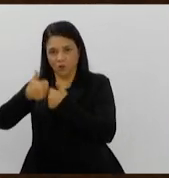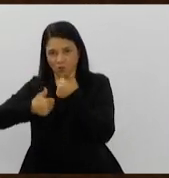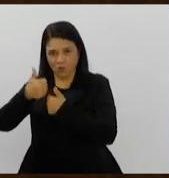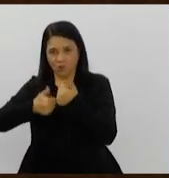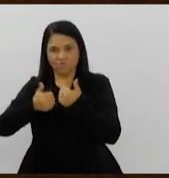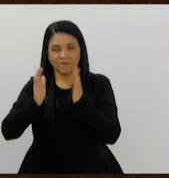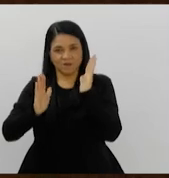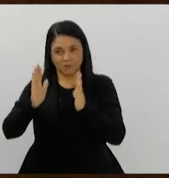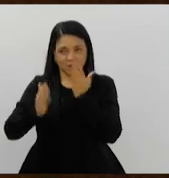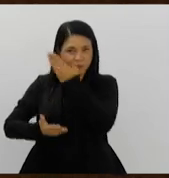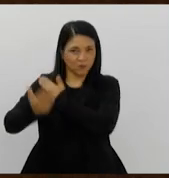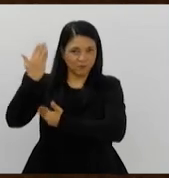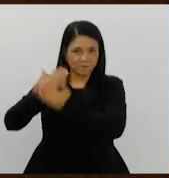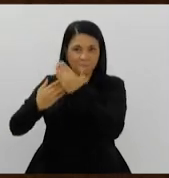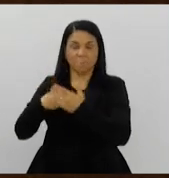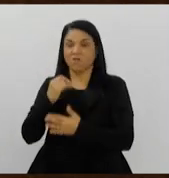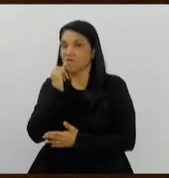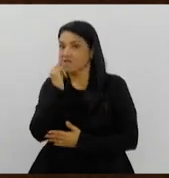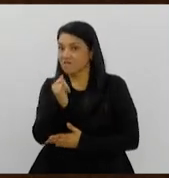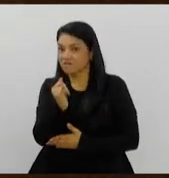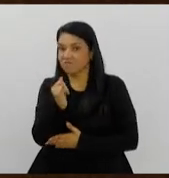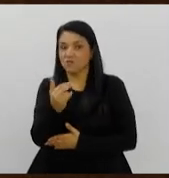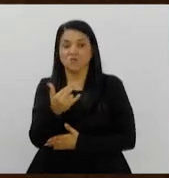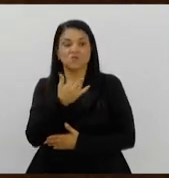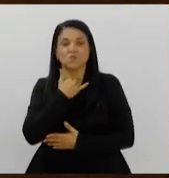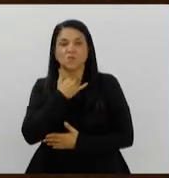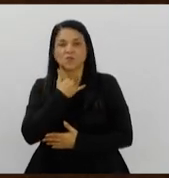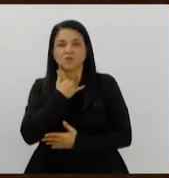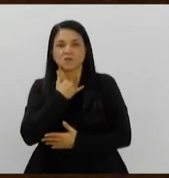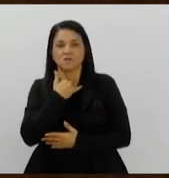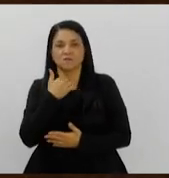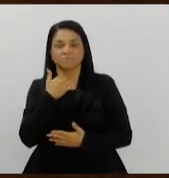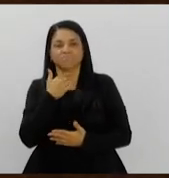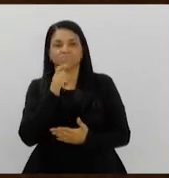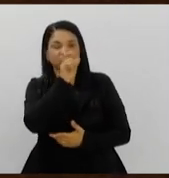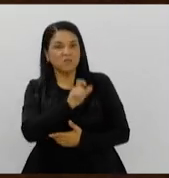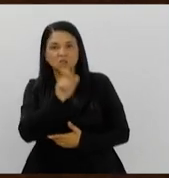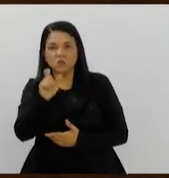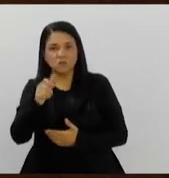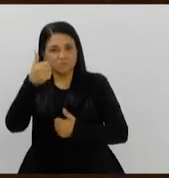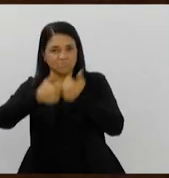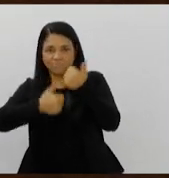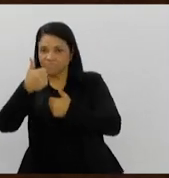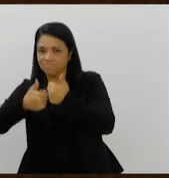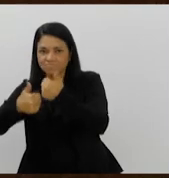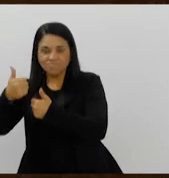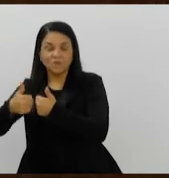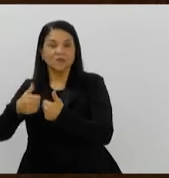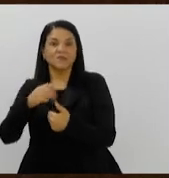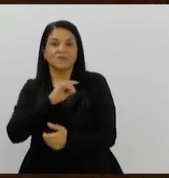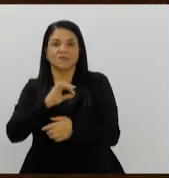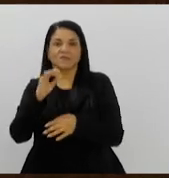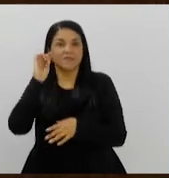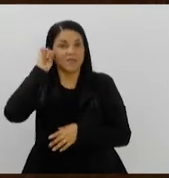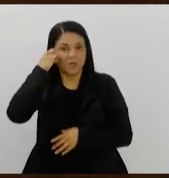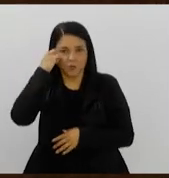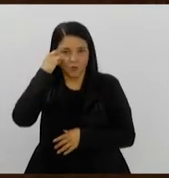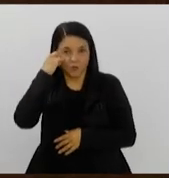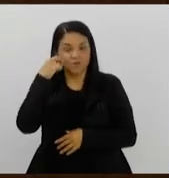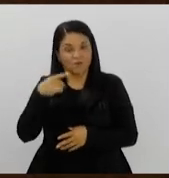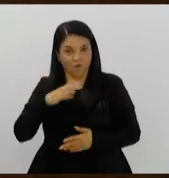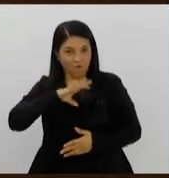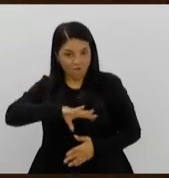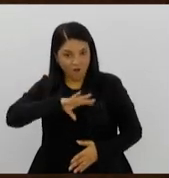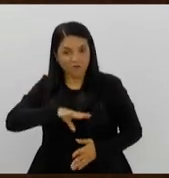dizia que não poderia ter atletas negros, e o Vasco da Gama, então, manteve